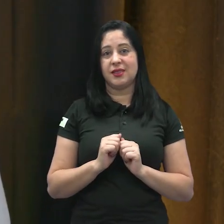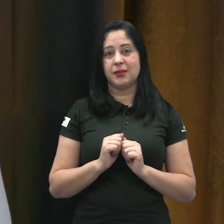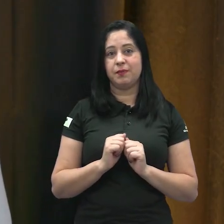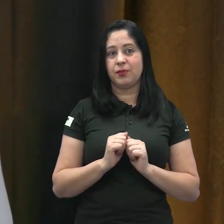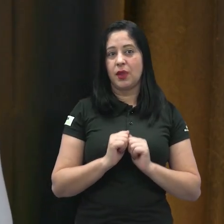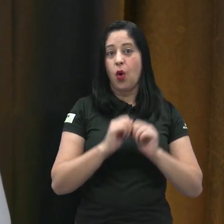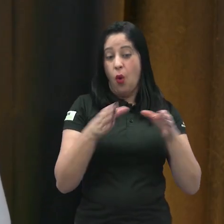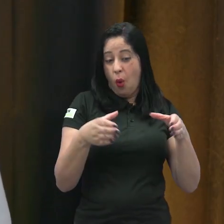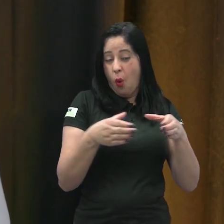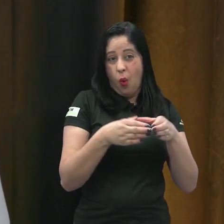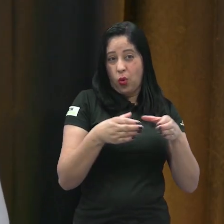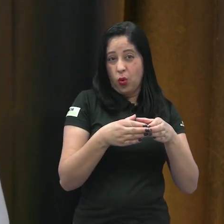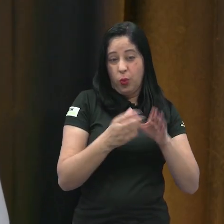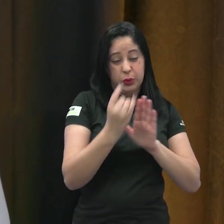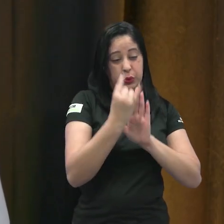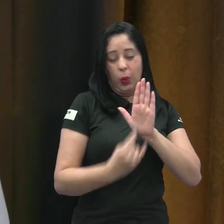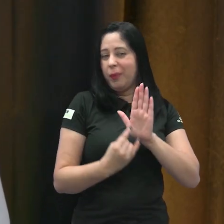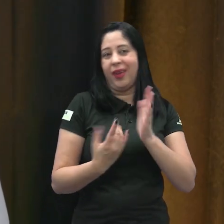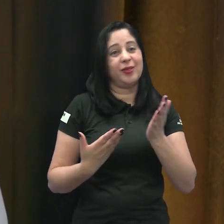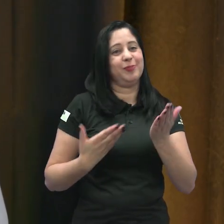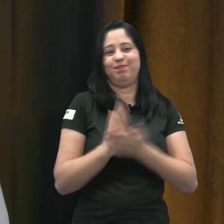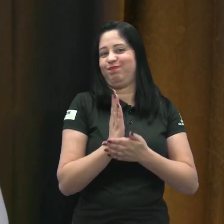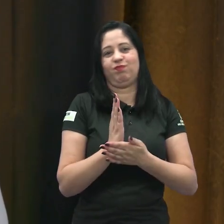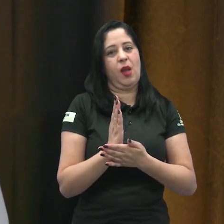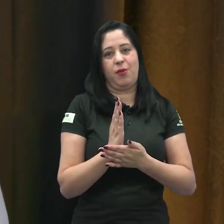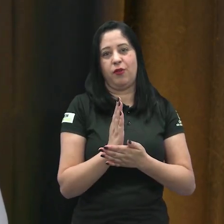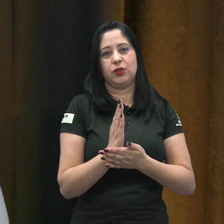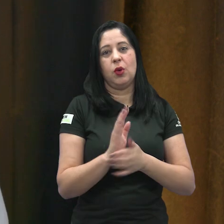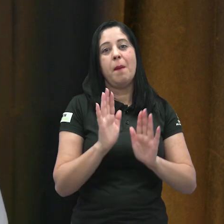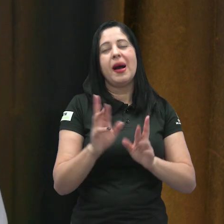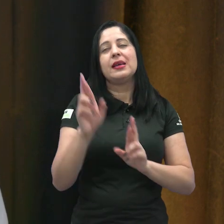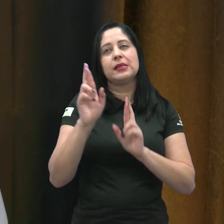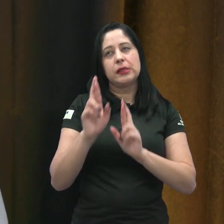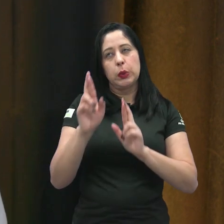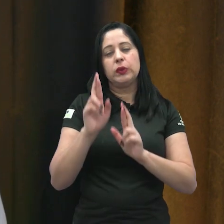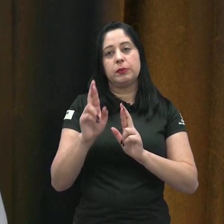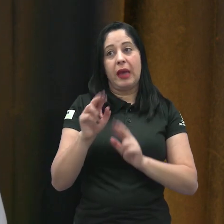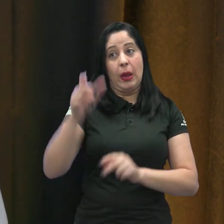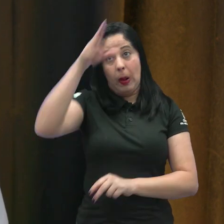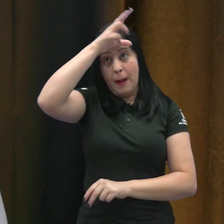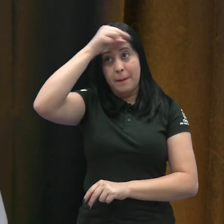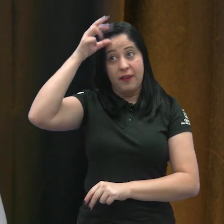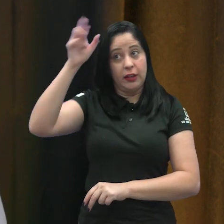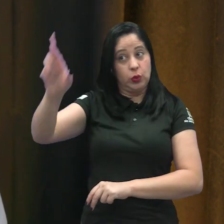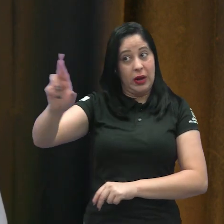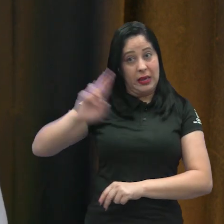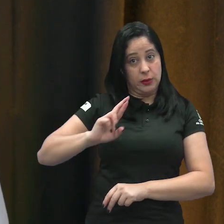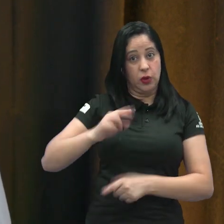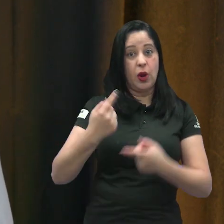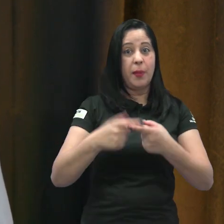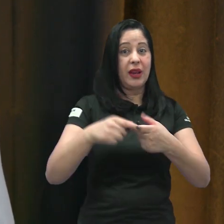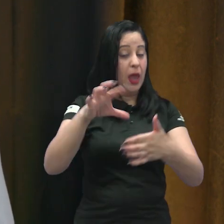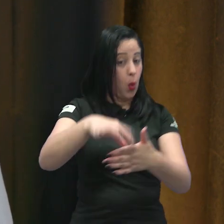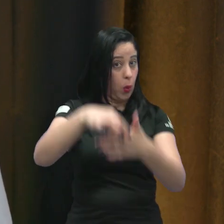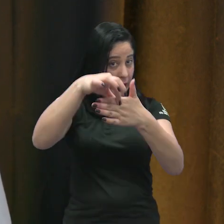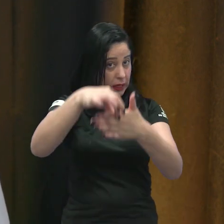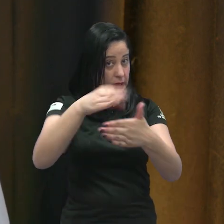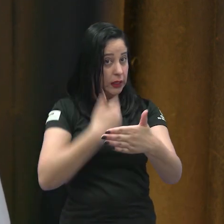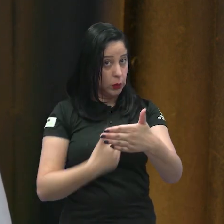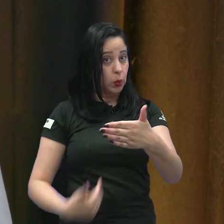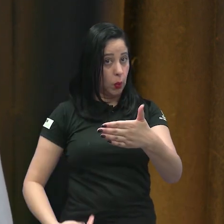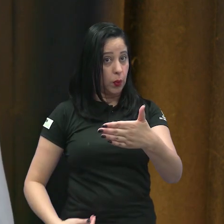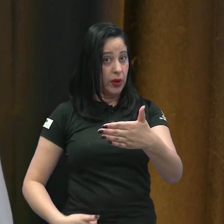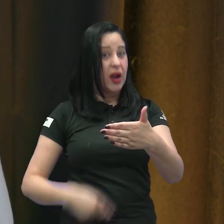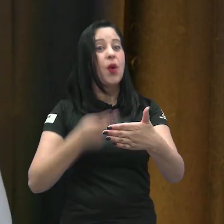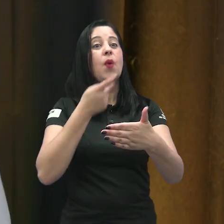acabou não aprovando o requerimento, tá certo? Eu espero que a gente tenha essas respostas através do ofício que o líder do governo falou que vai